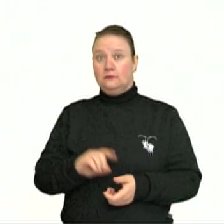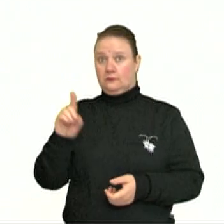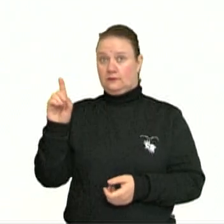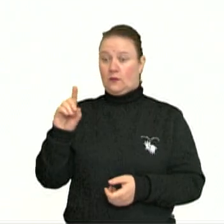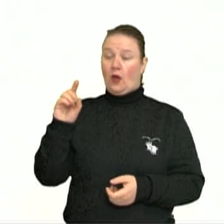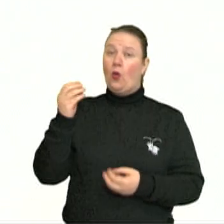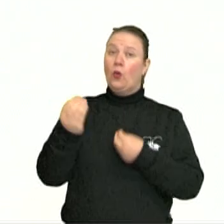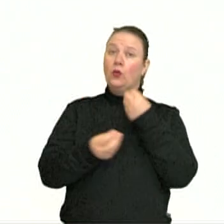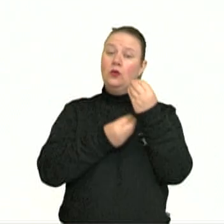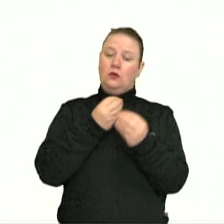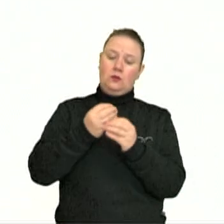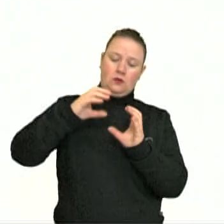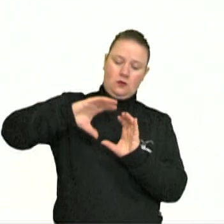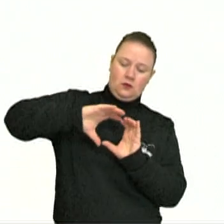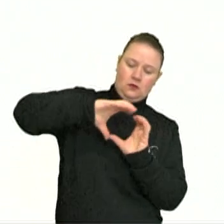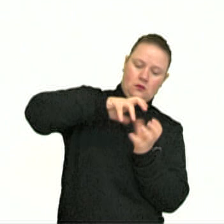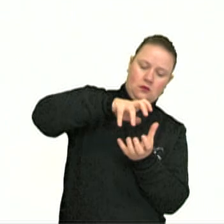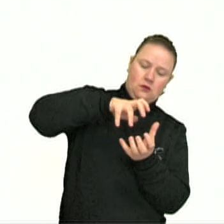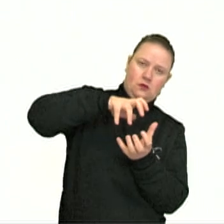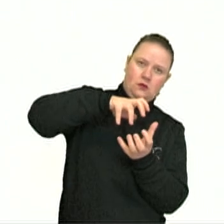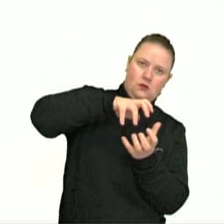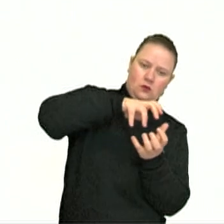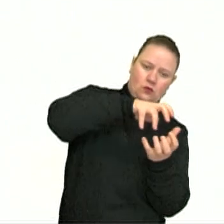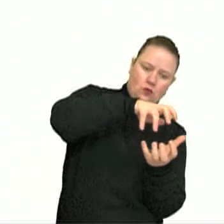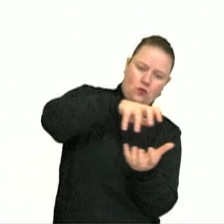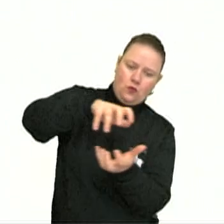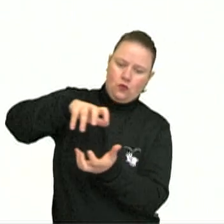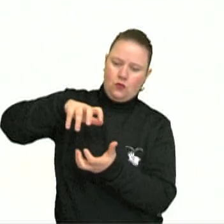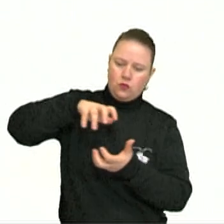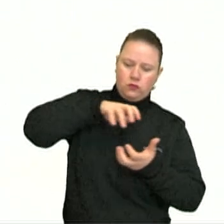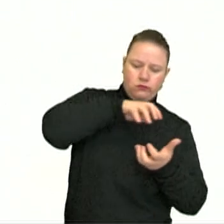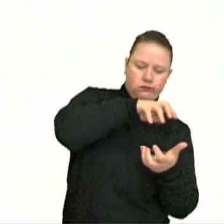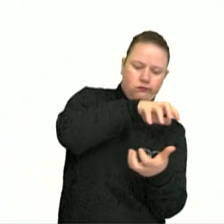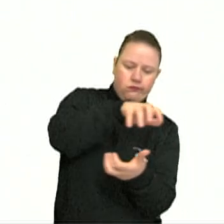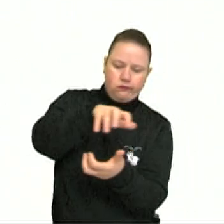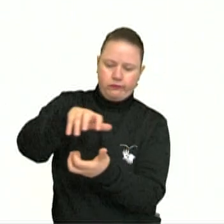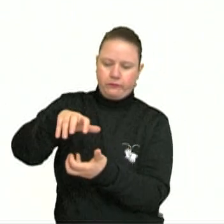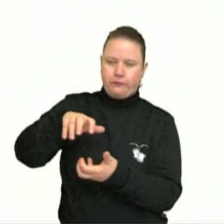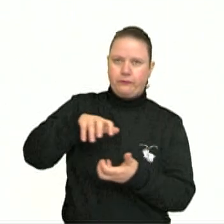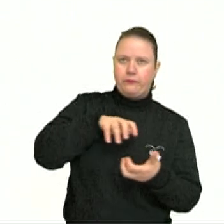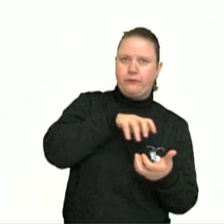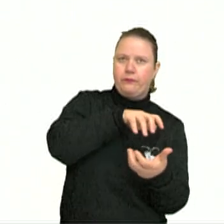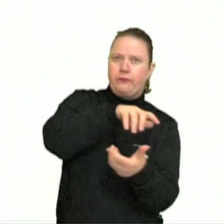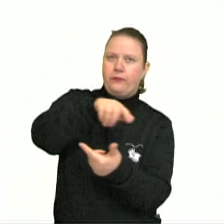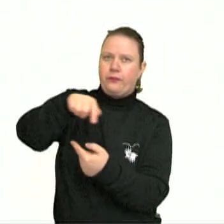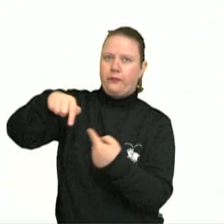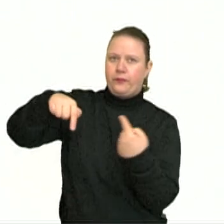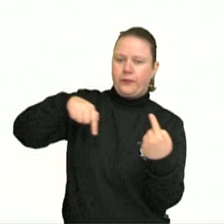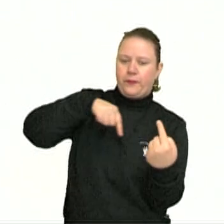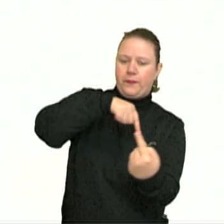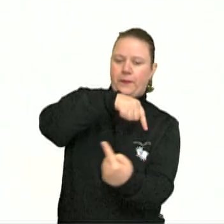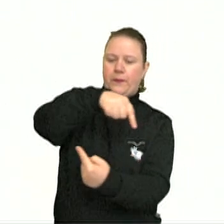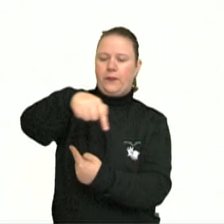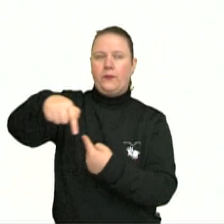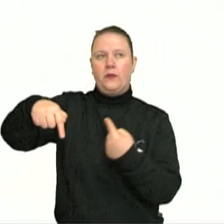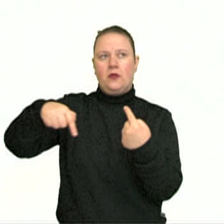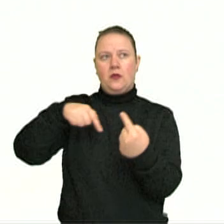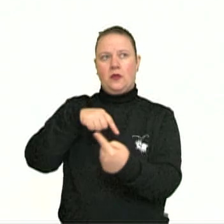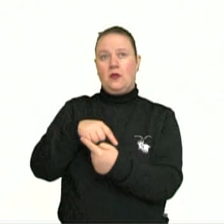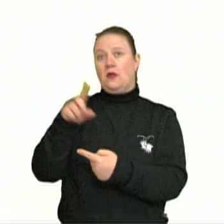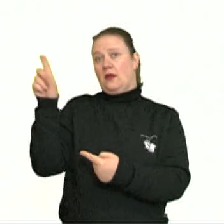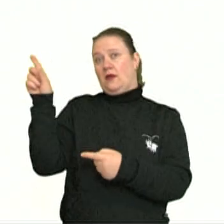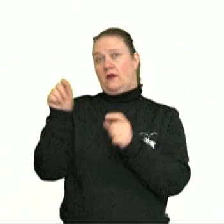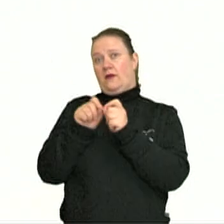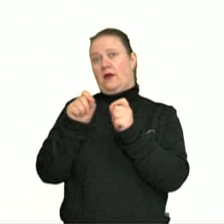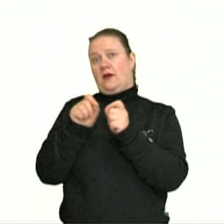Terra está girando, né? A gente sabe que ela tem seu movimento de rotação, o pêndulo ele vai acabar fazendo essa imagem que você está vendo aqui, né? Então,